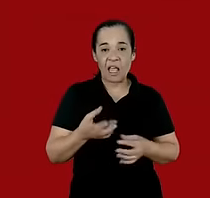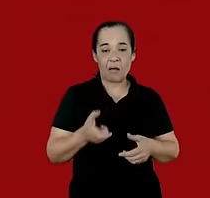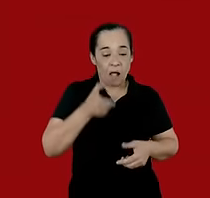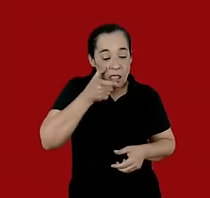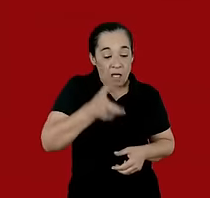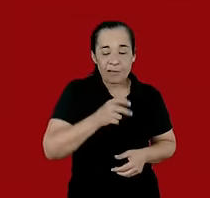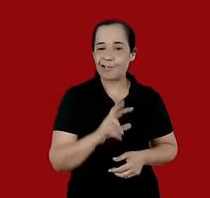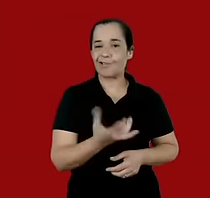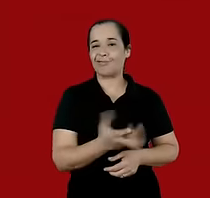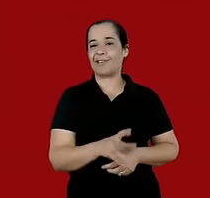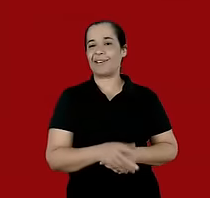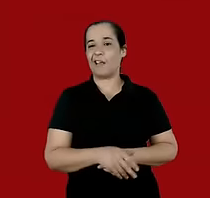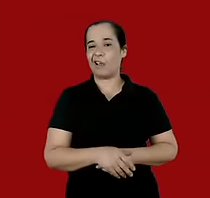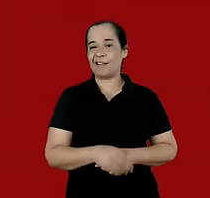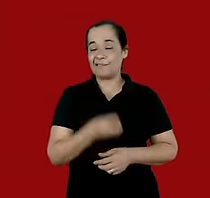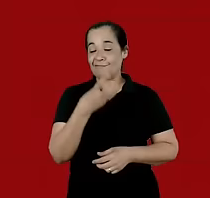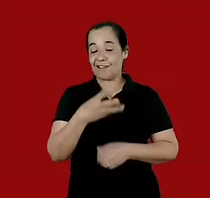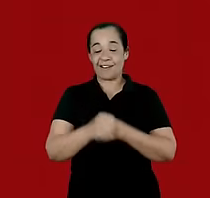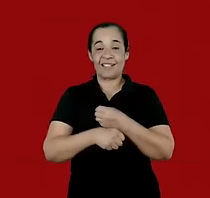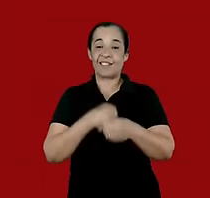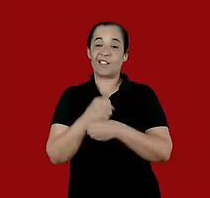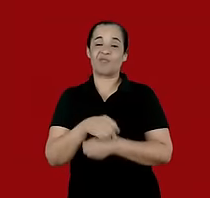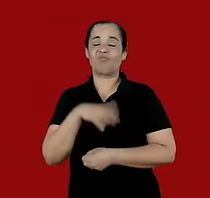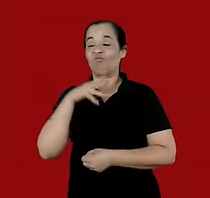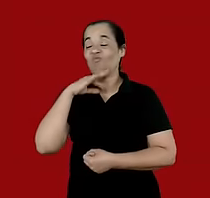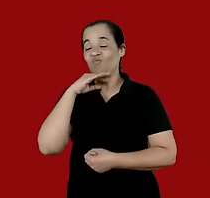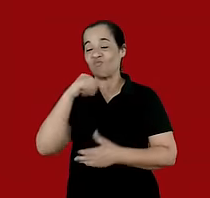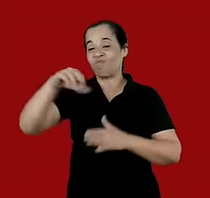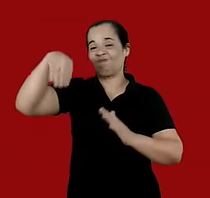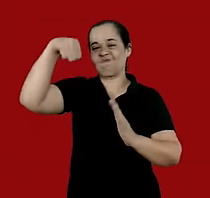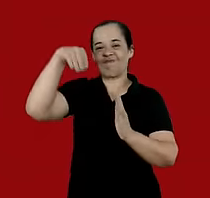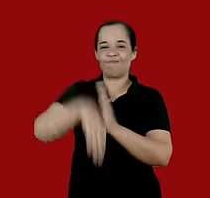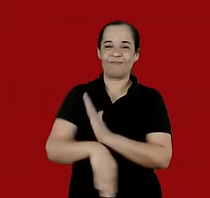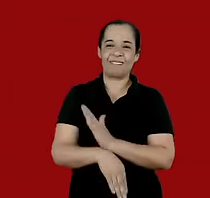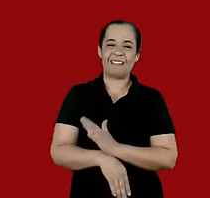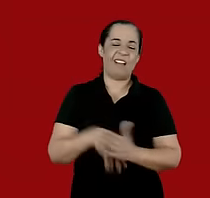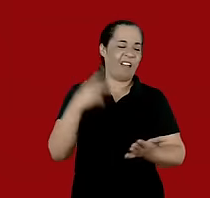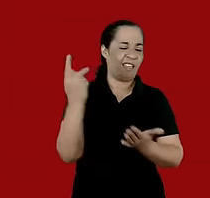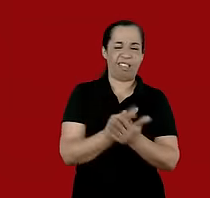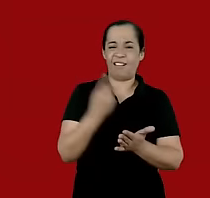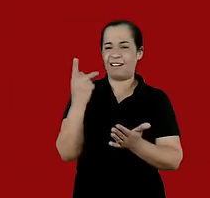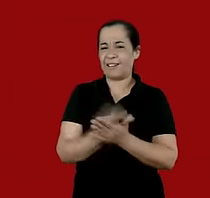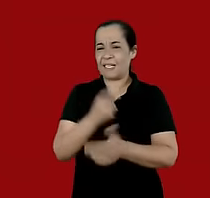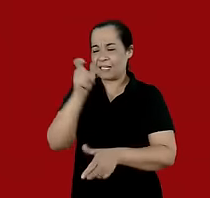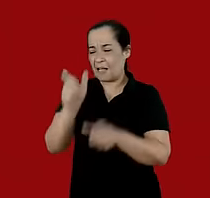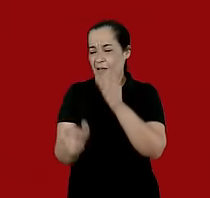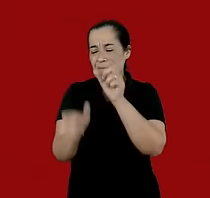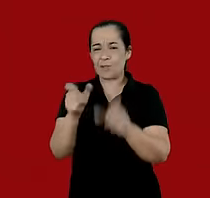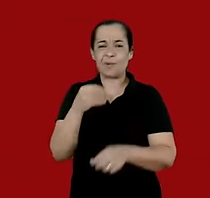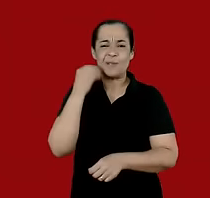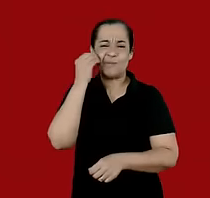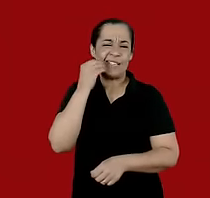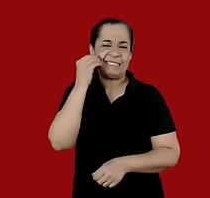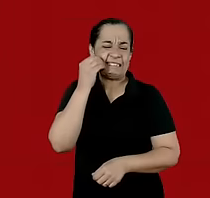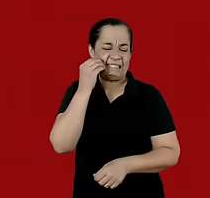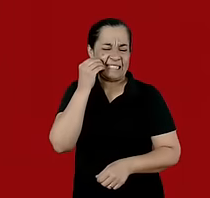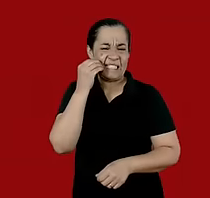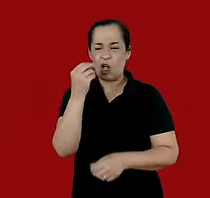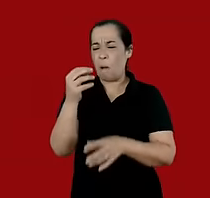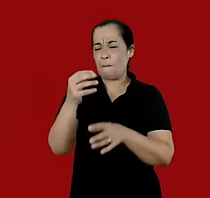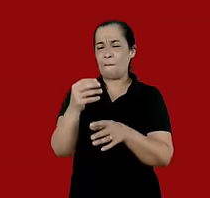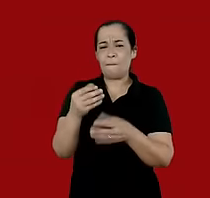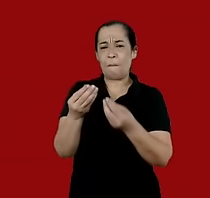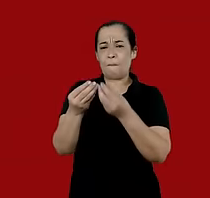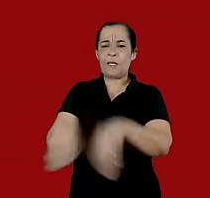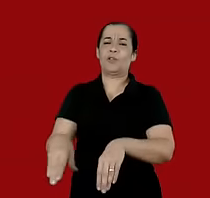por exemplo o resultado recente né Muito errático muitas pessoas eh tendo experiênci ruim de fundos que não performaram bem E